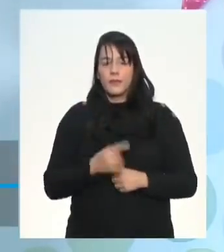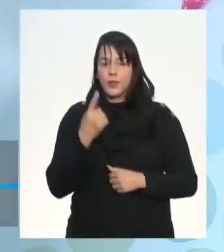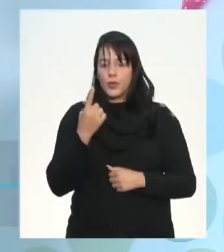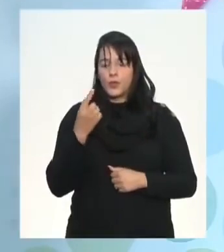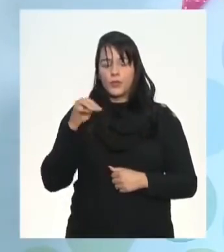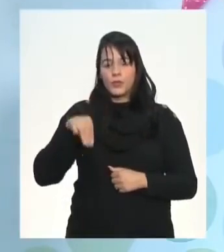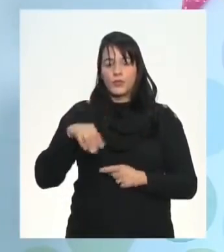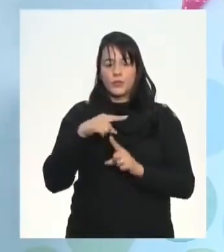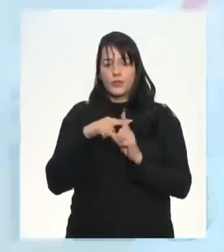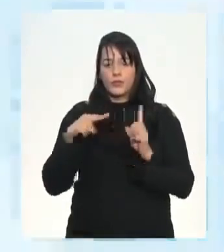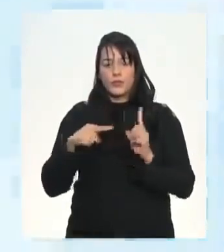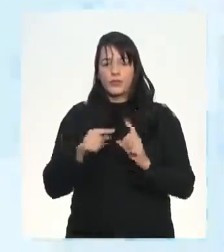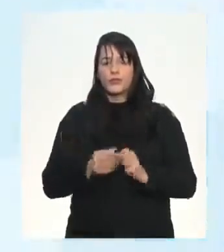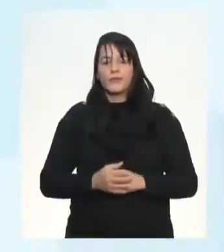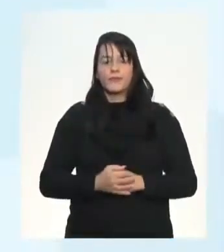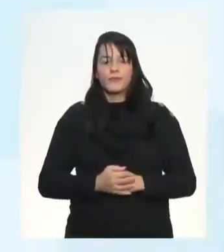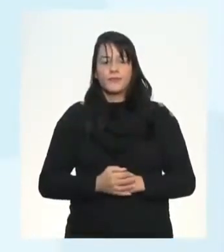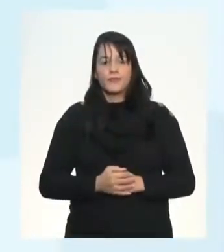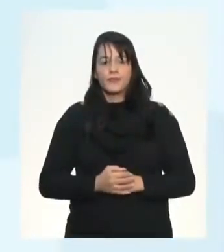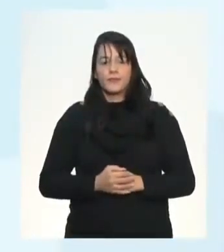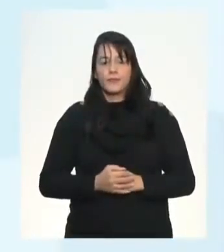minutinho e meio para vocês responderem.